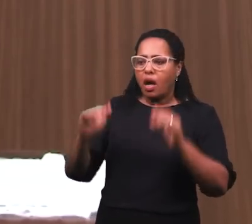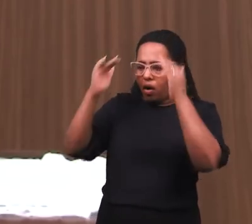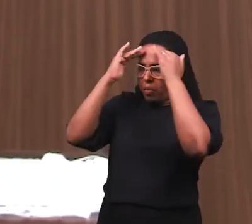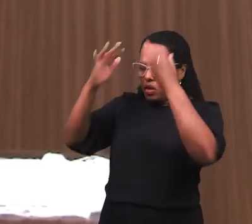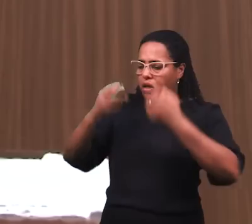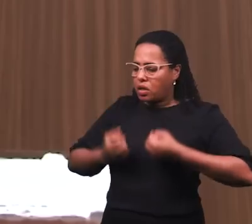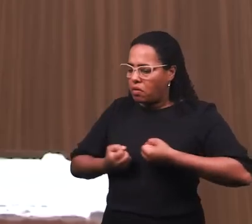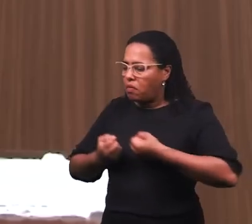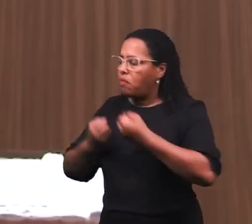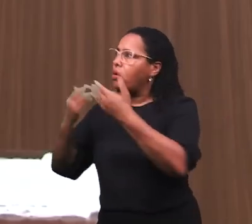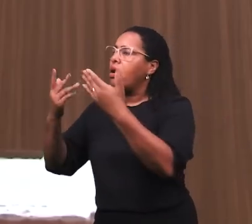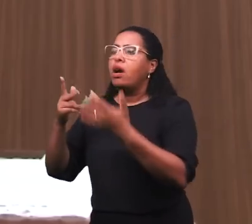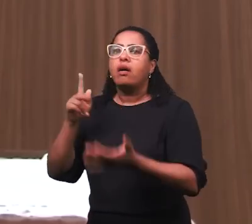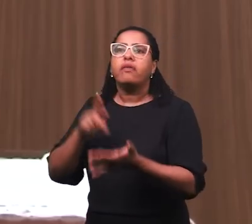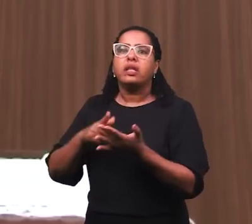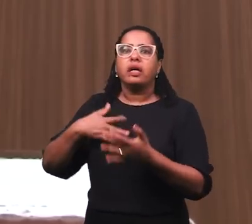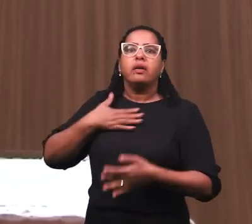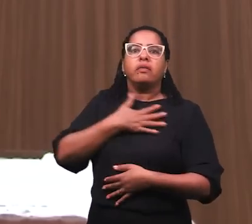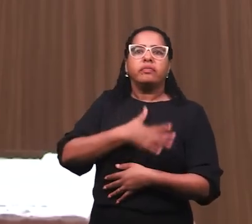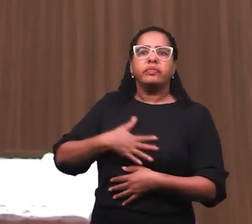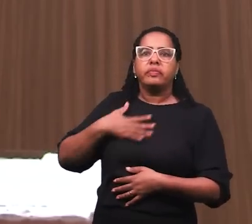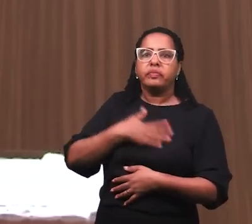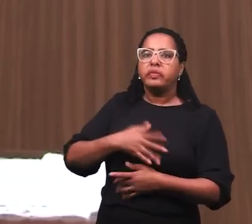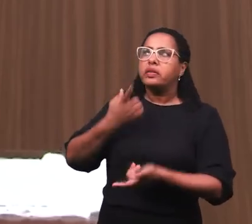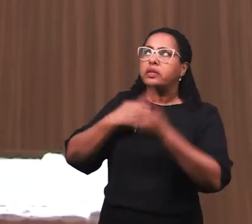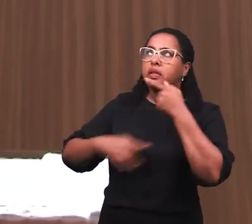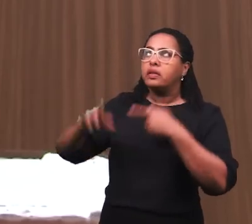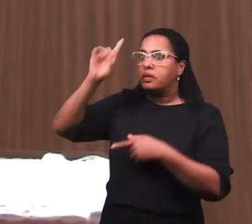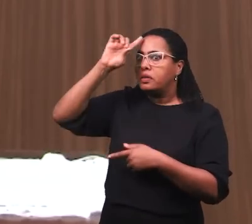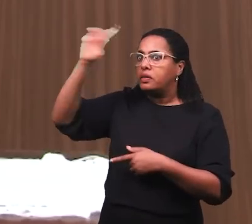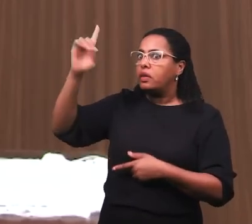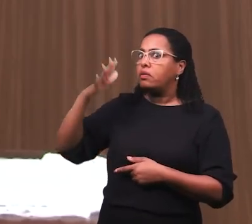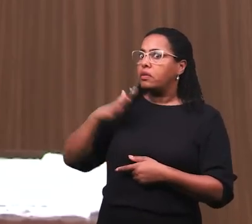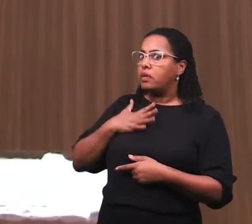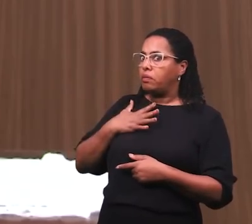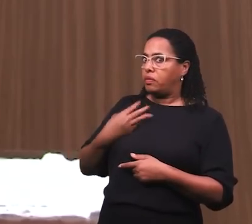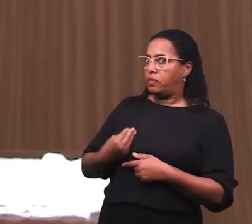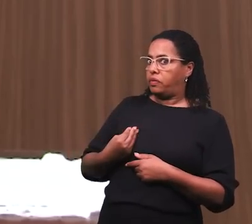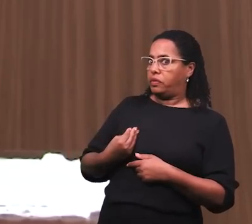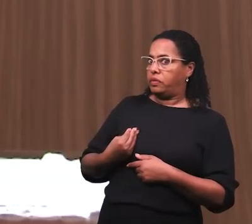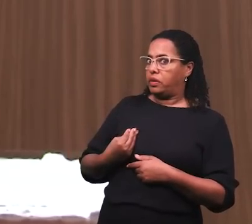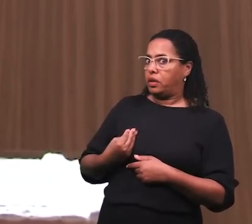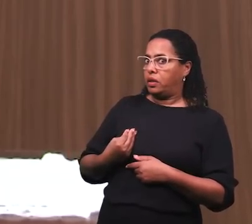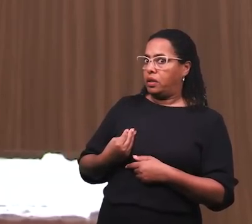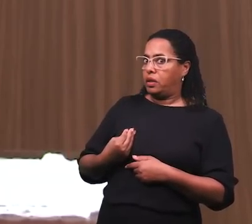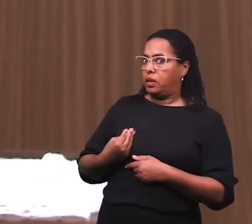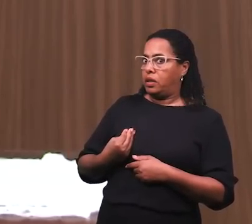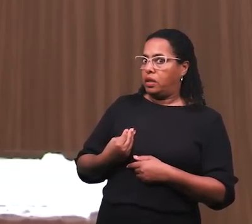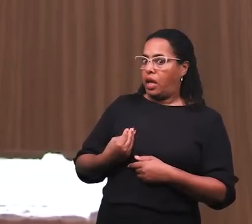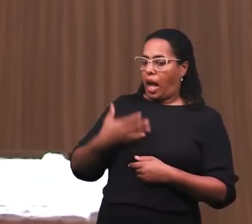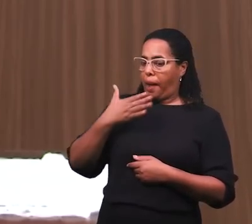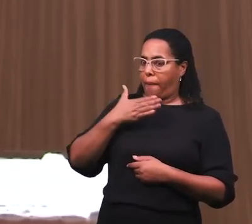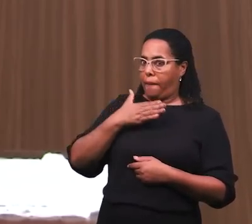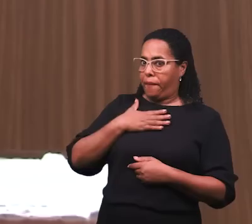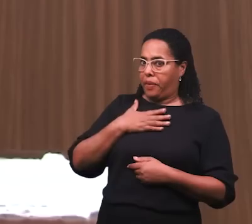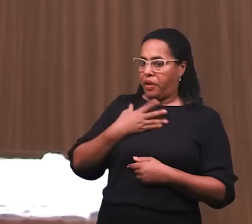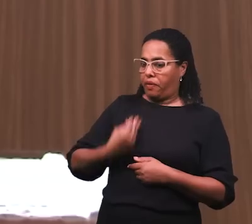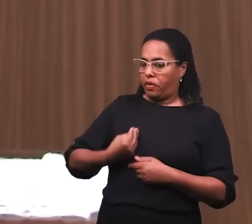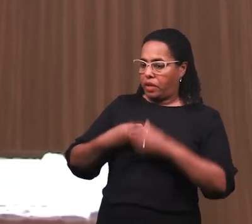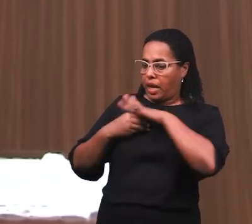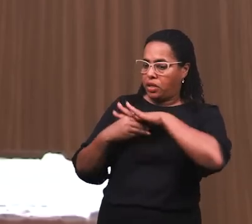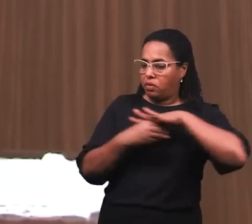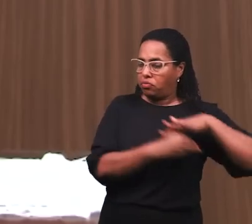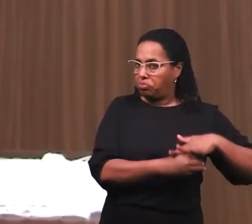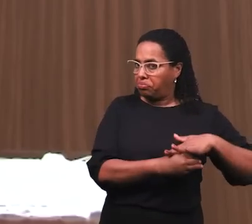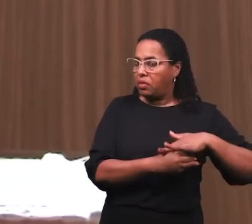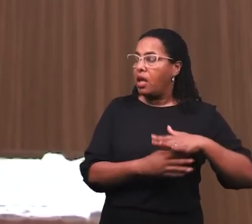sincera em se satisfazer com a vontade de Deus para si. É sujeitar toda a nossa vontade à vontade daquele que nos